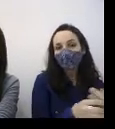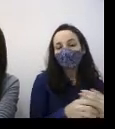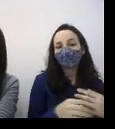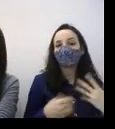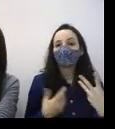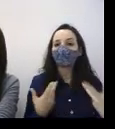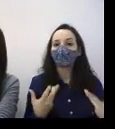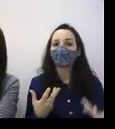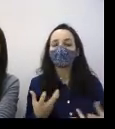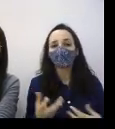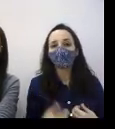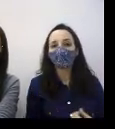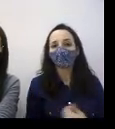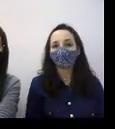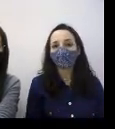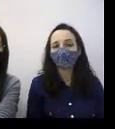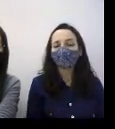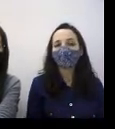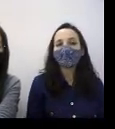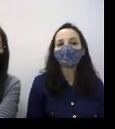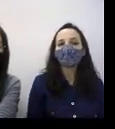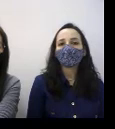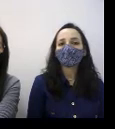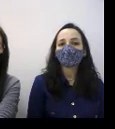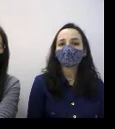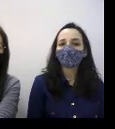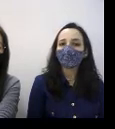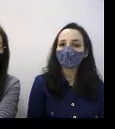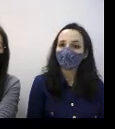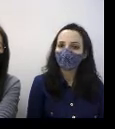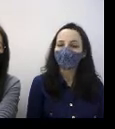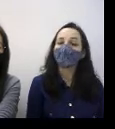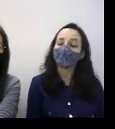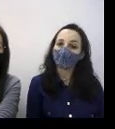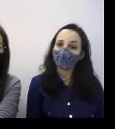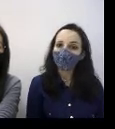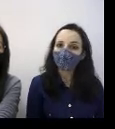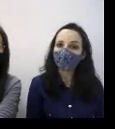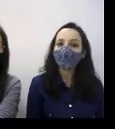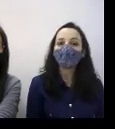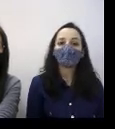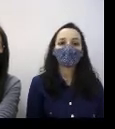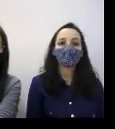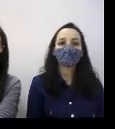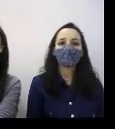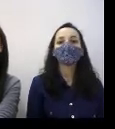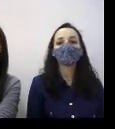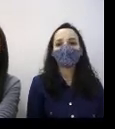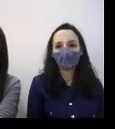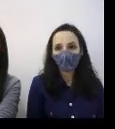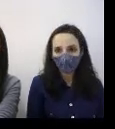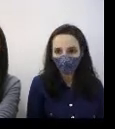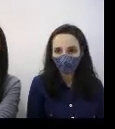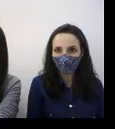aspectos. Então nós chamamos a atenção aí para vocês, né, dessa questão da depressão infantil, ela existe, e nós precisamos